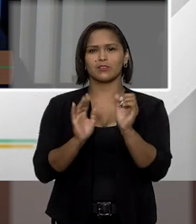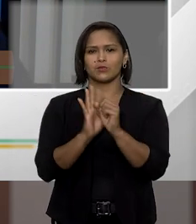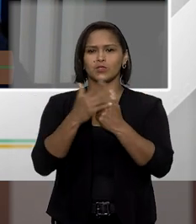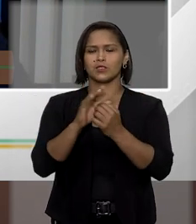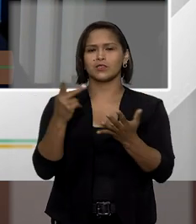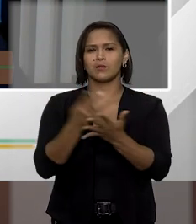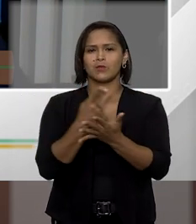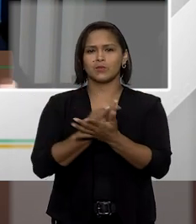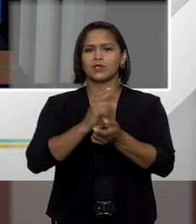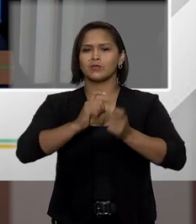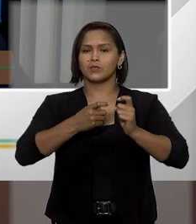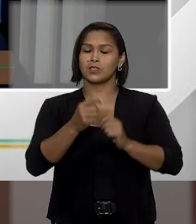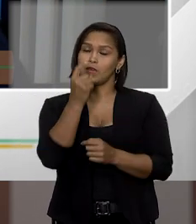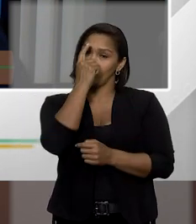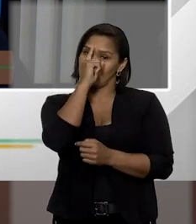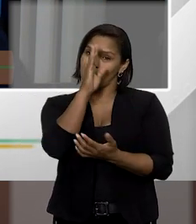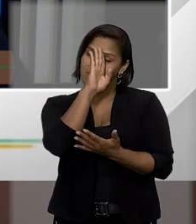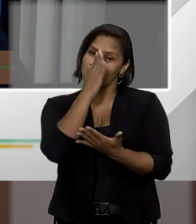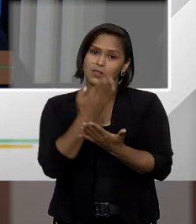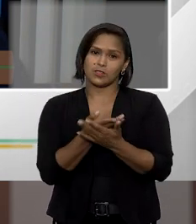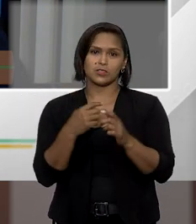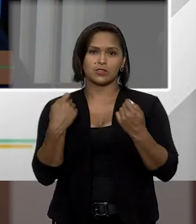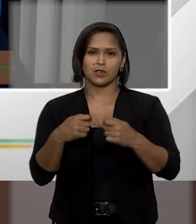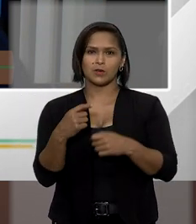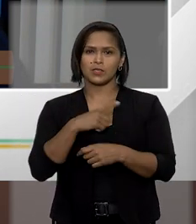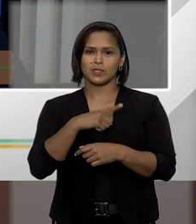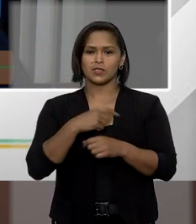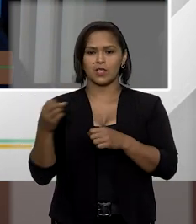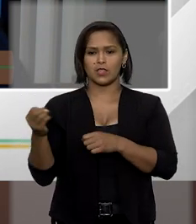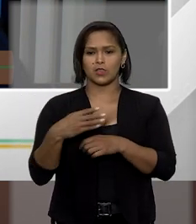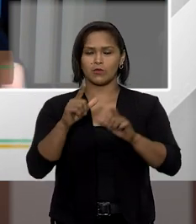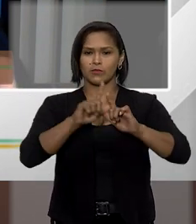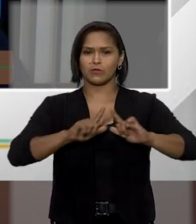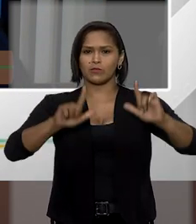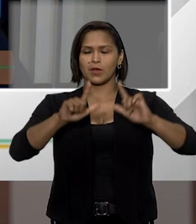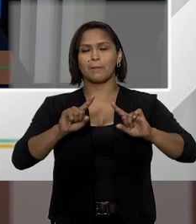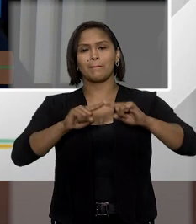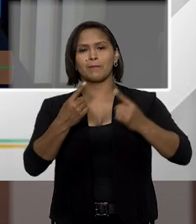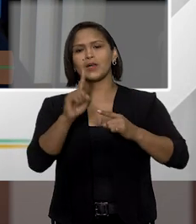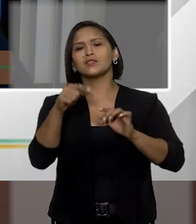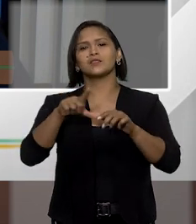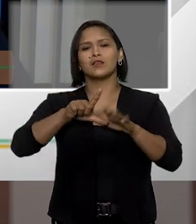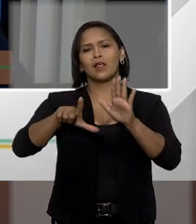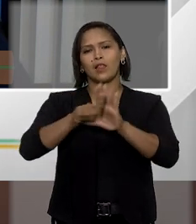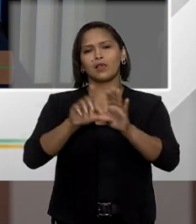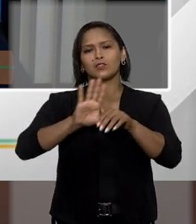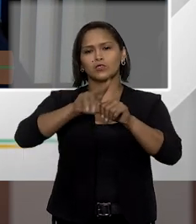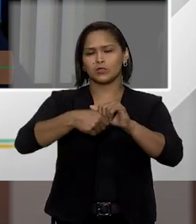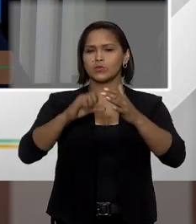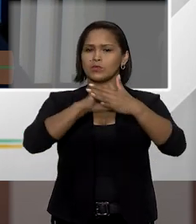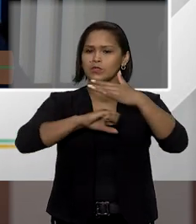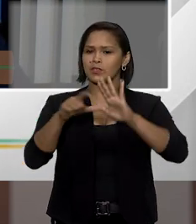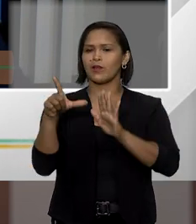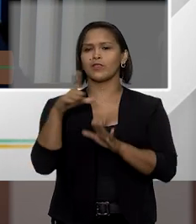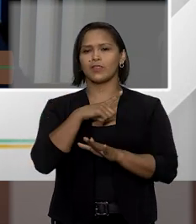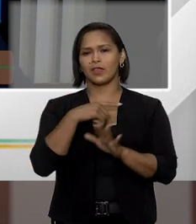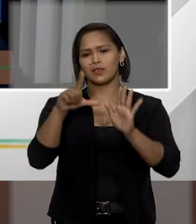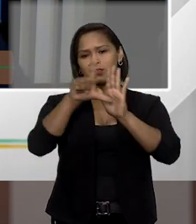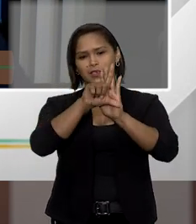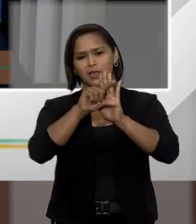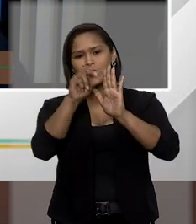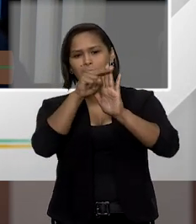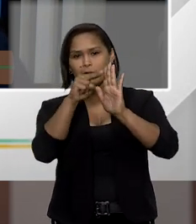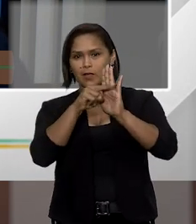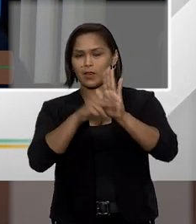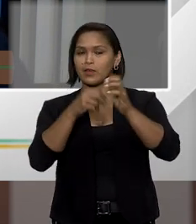à probidade administrativa e que penso serem necessárias na atual quadra. De todo modo, a lei anticorrupção empresarial possui essas sanções que